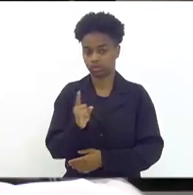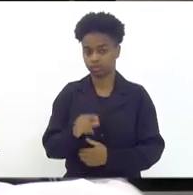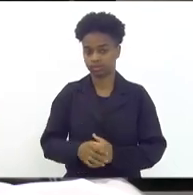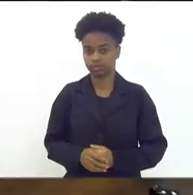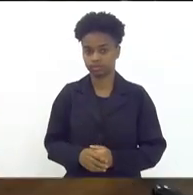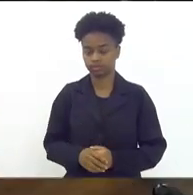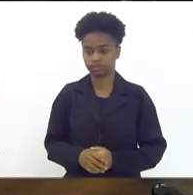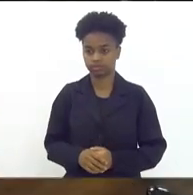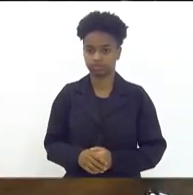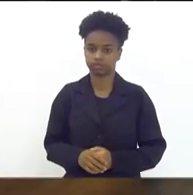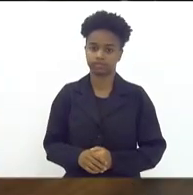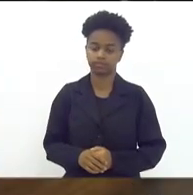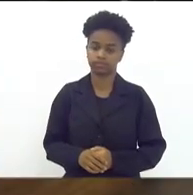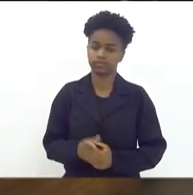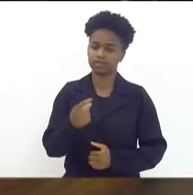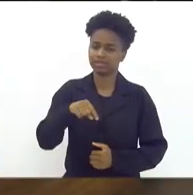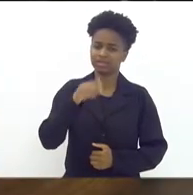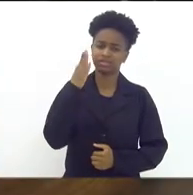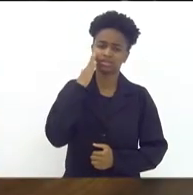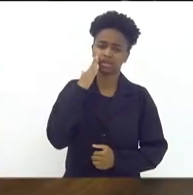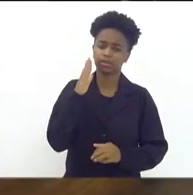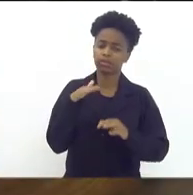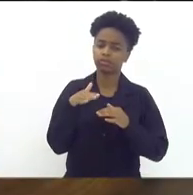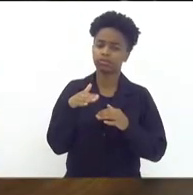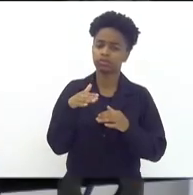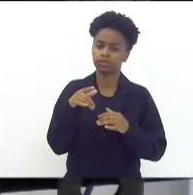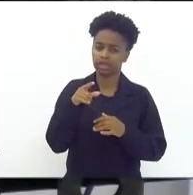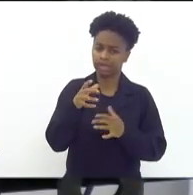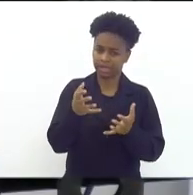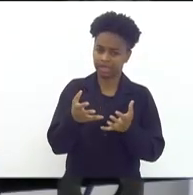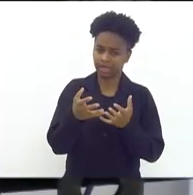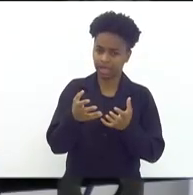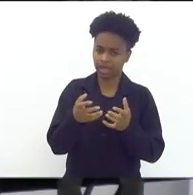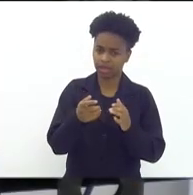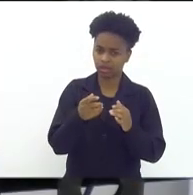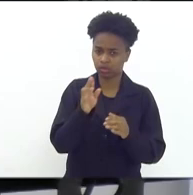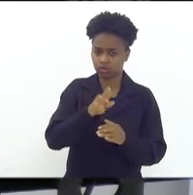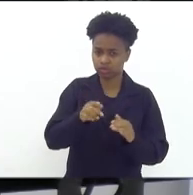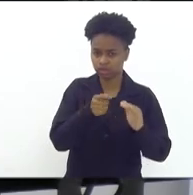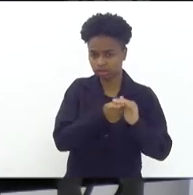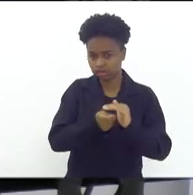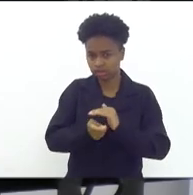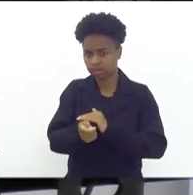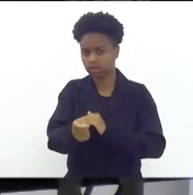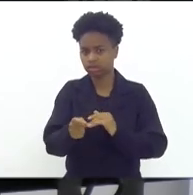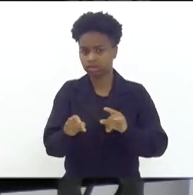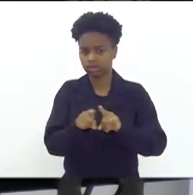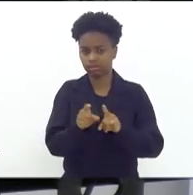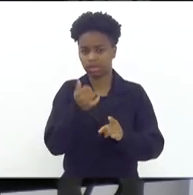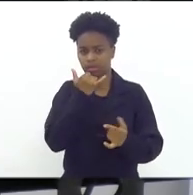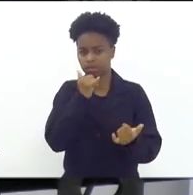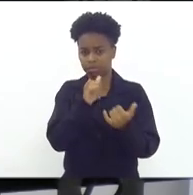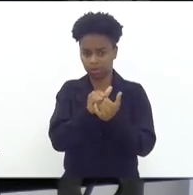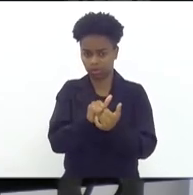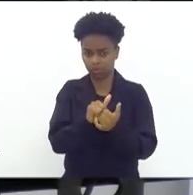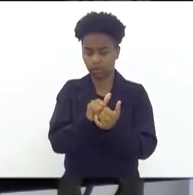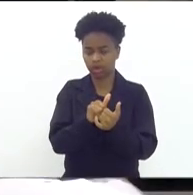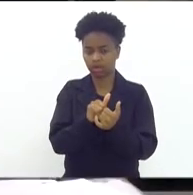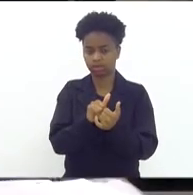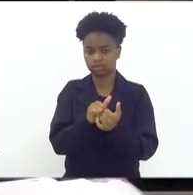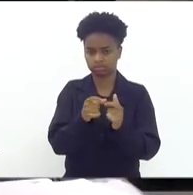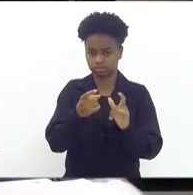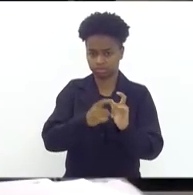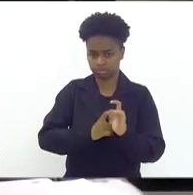Existe alguma ideia da agência em transformar essas multas em investimento e perdoar a dívida em torno de investir por conta de investimento